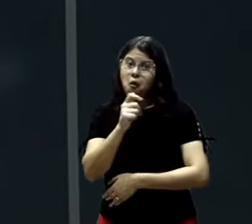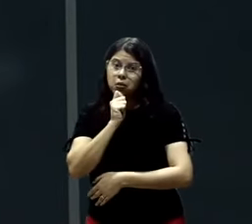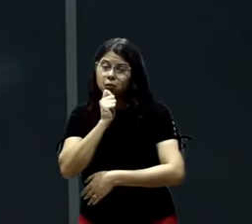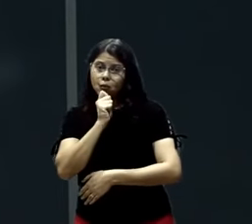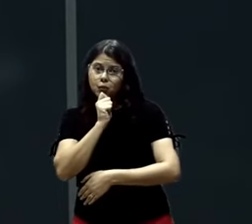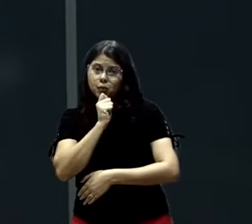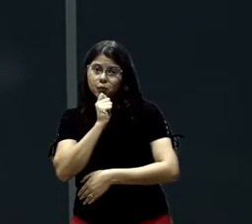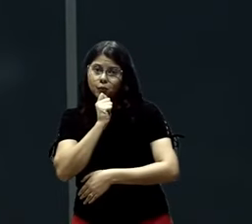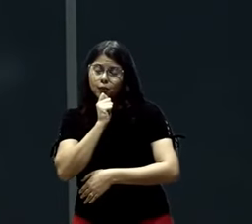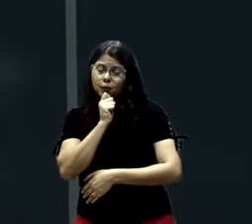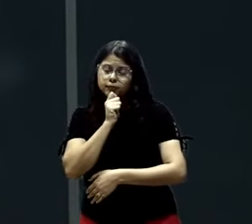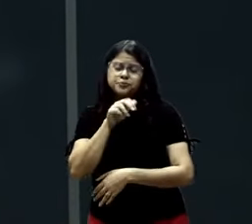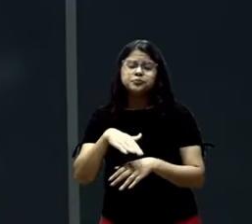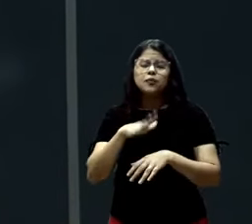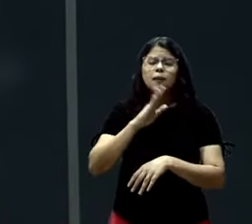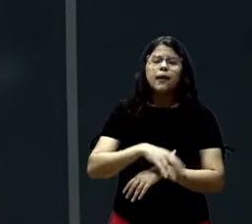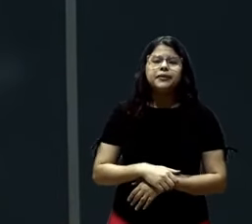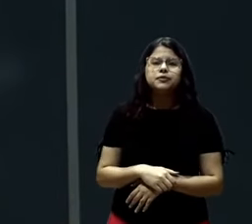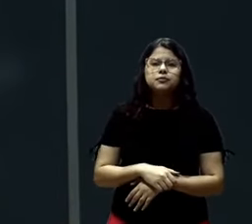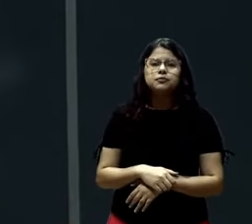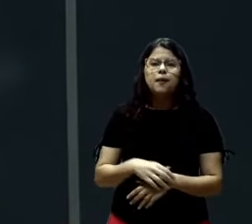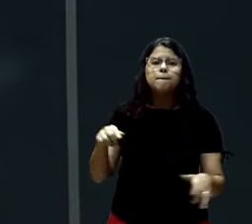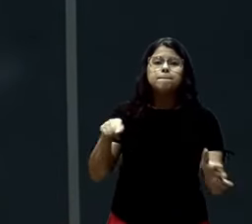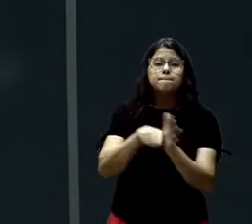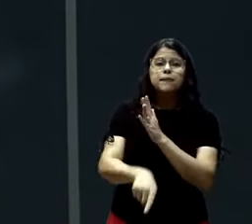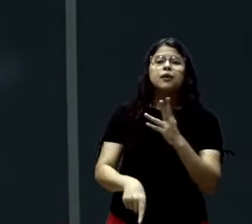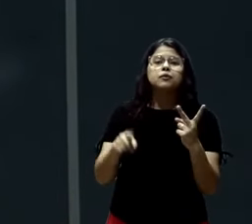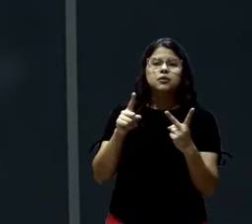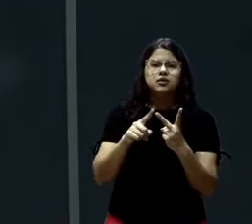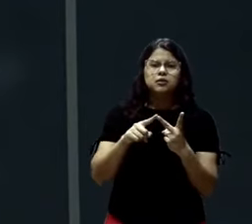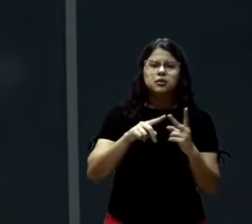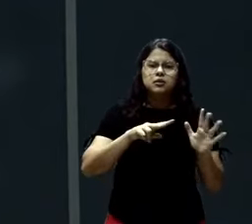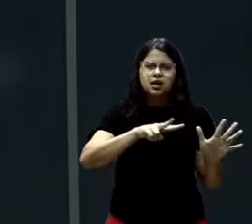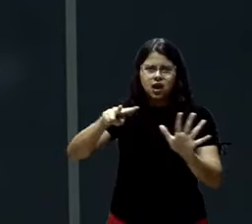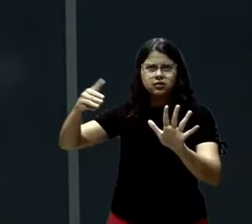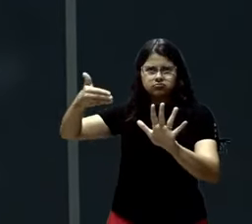Eu vou um pouquinho mais além. Você já orou essa semana?